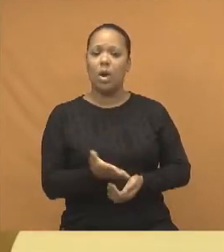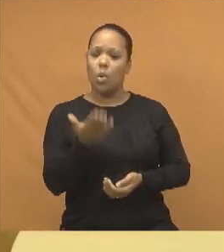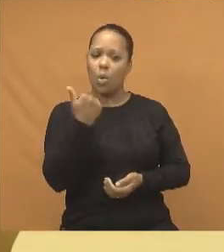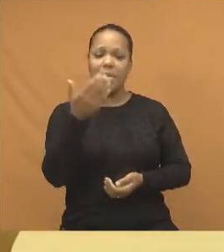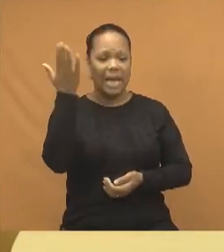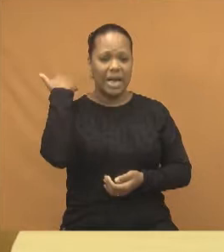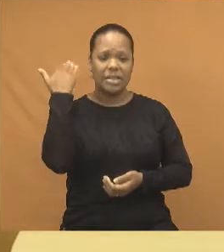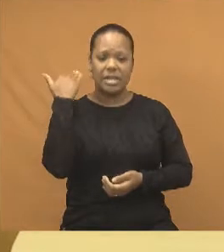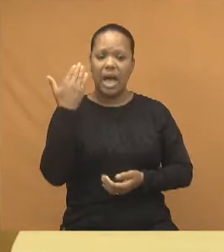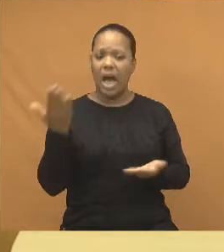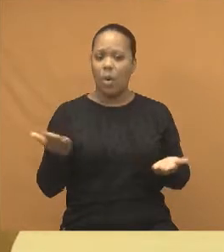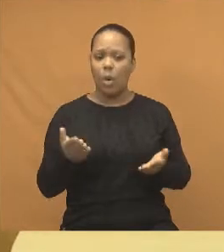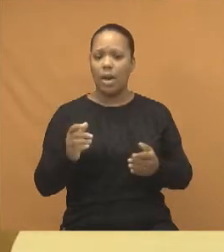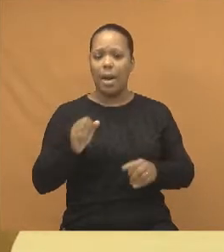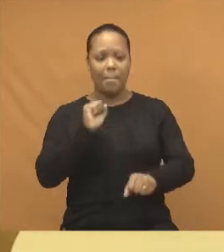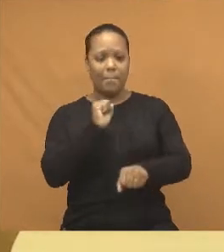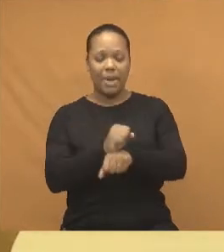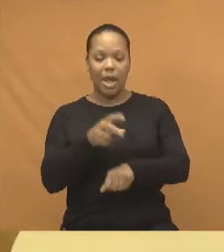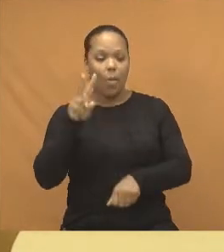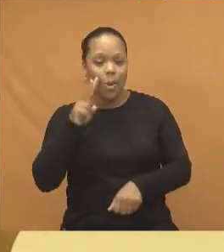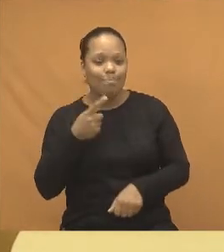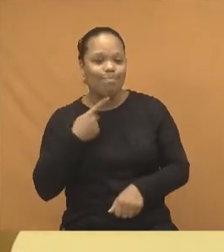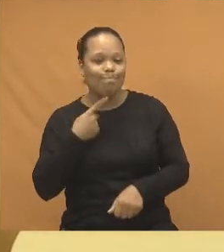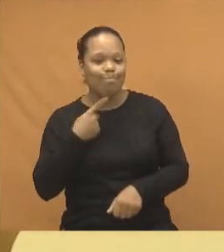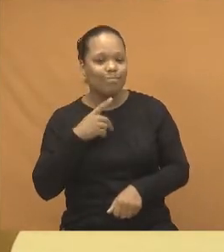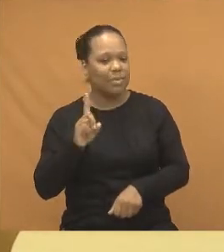hoje eu não como mais, eu olho e não como mais.